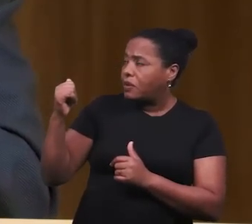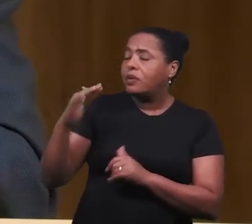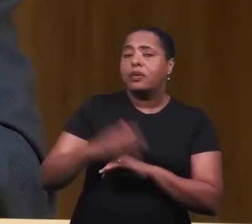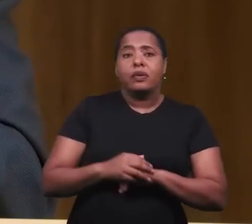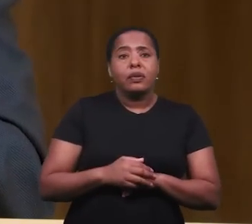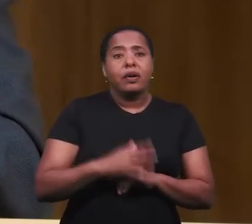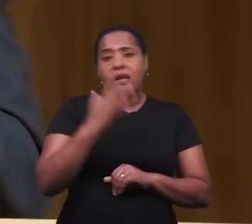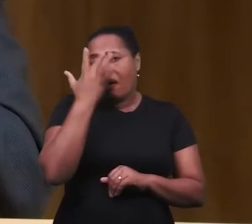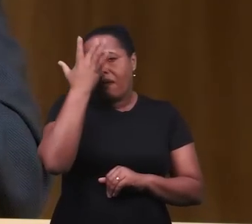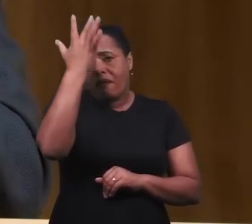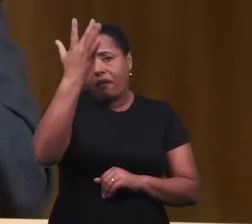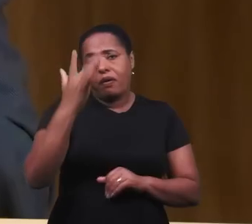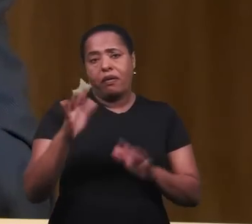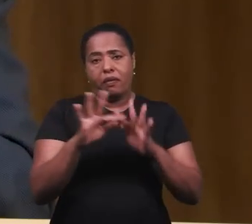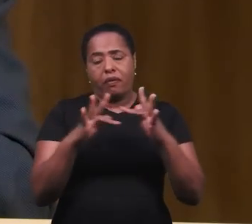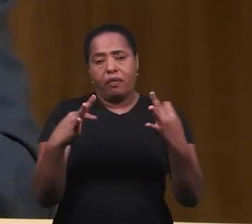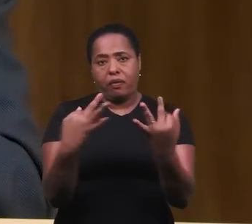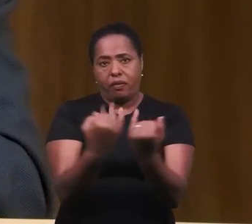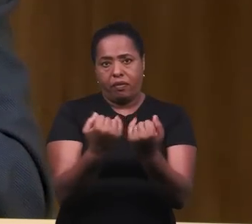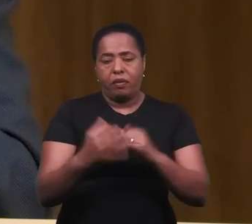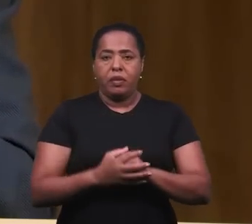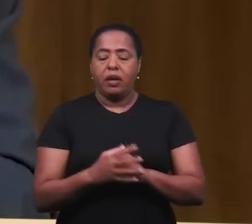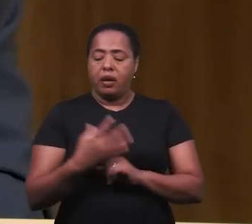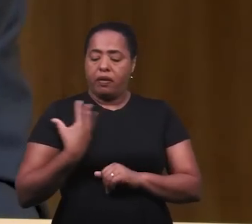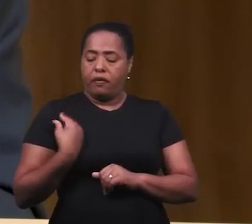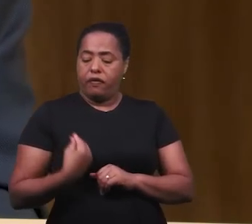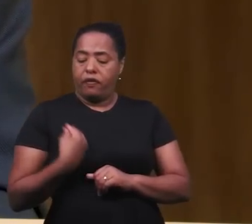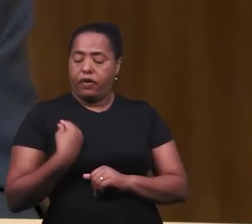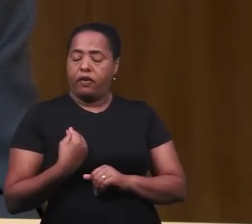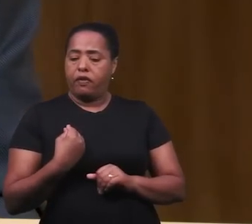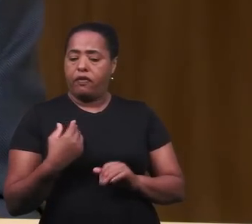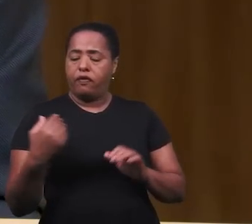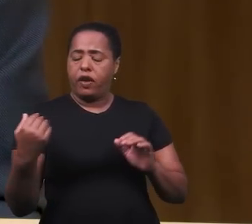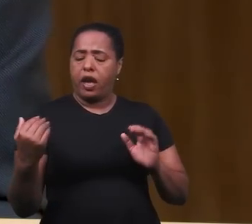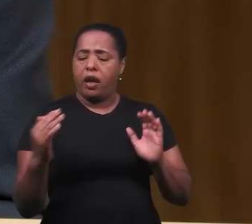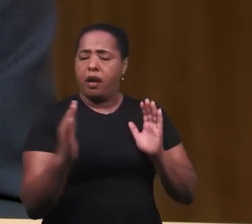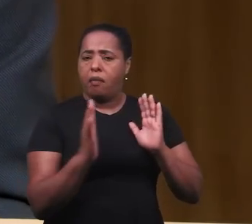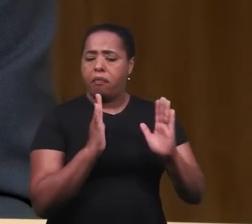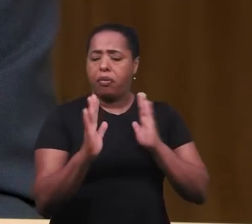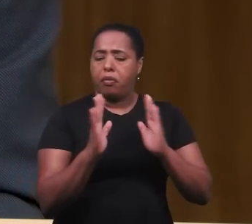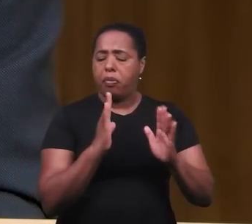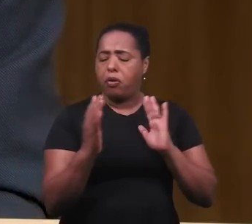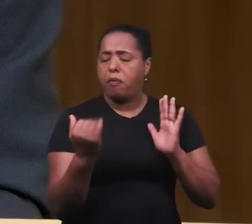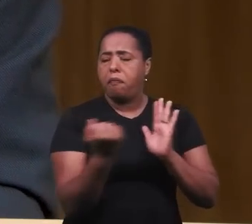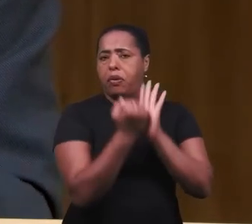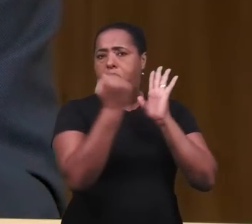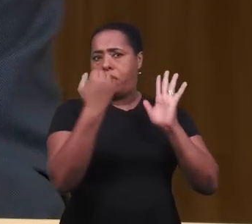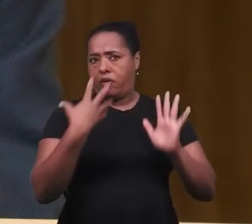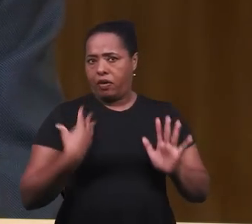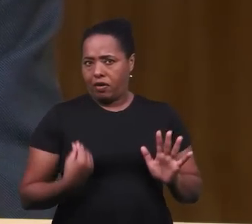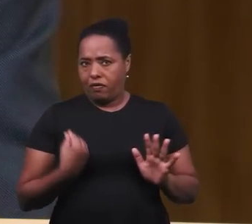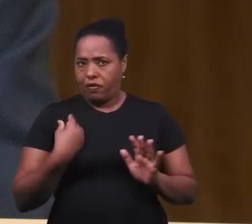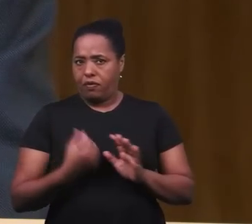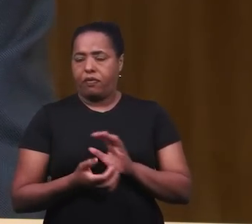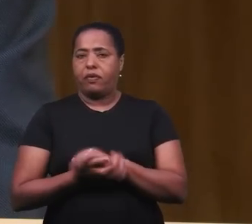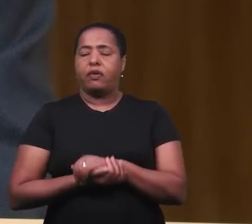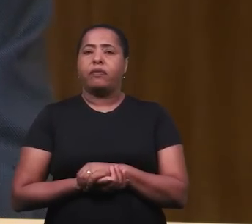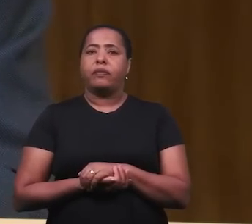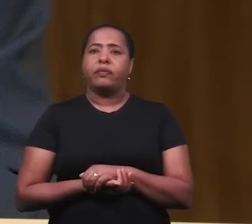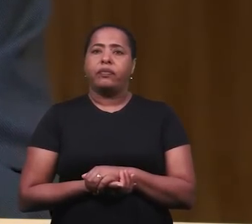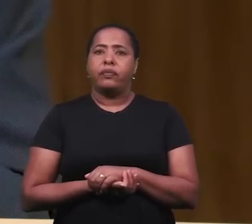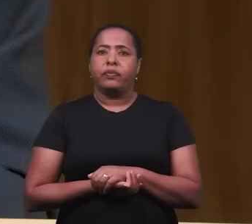Porque você compreendendo isso e buscando sabedoria da parte do Senhor, isso facilita muito a